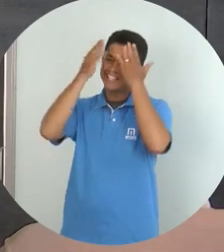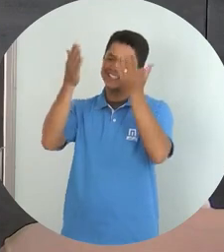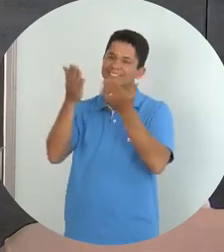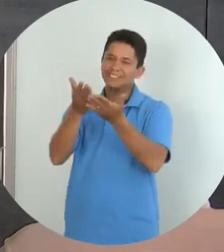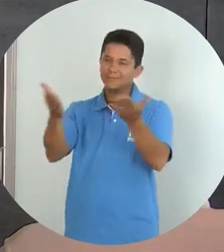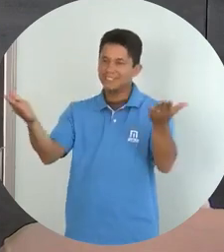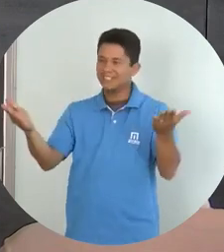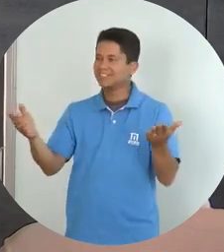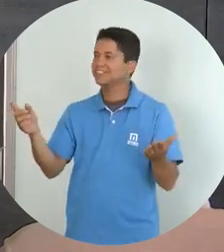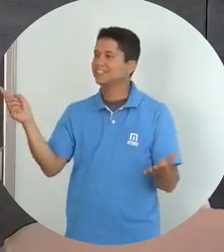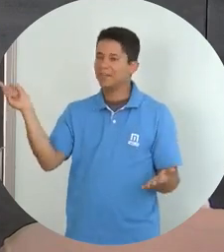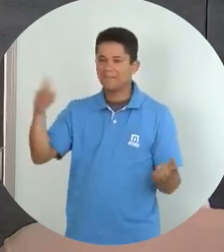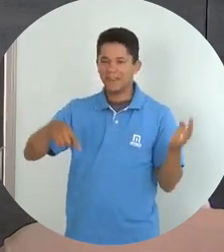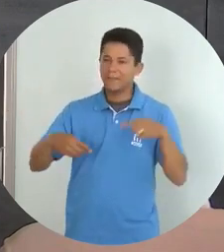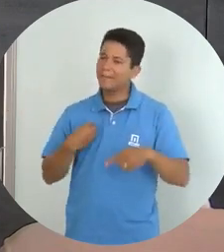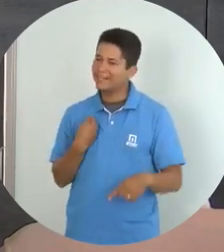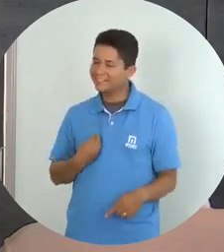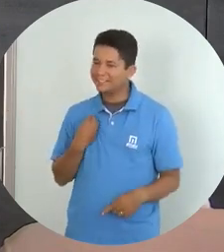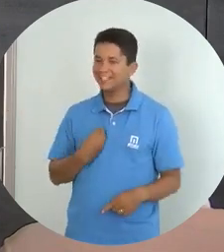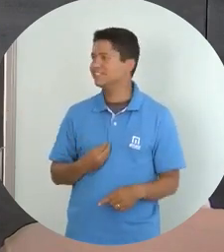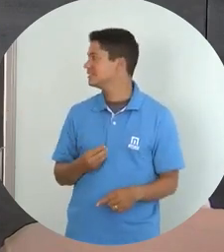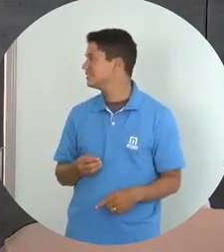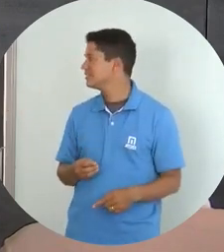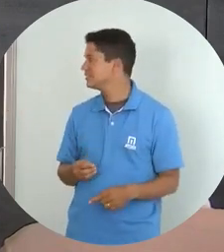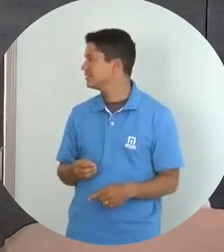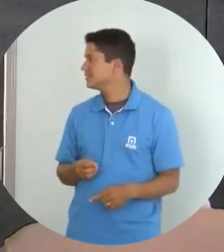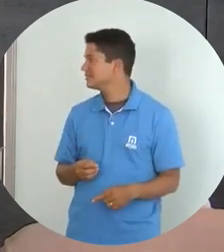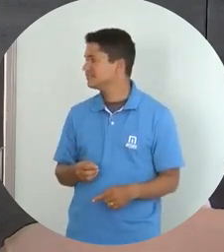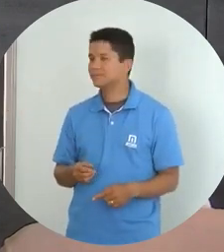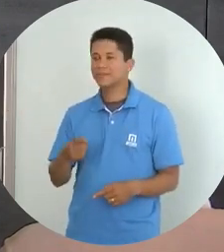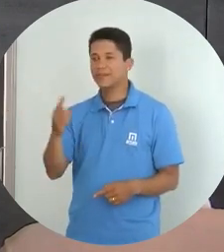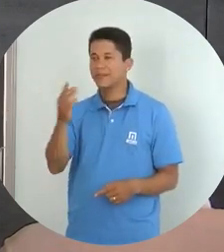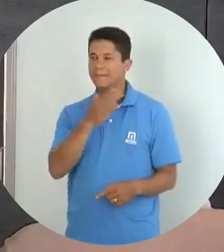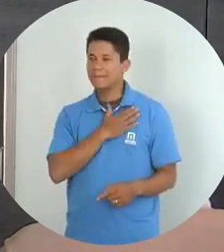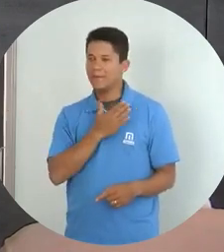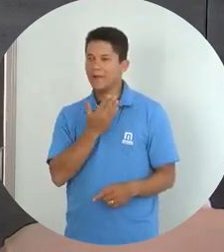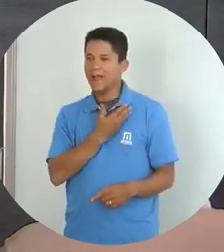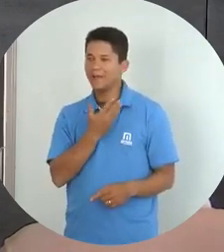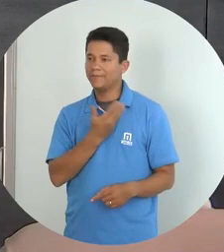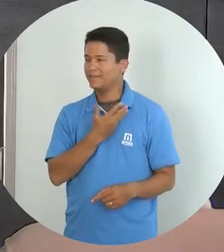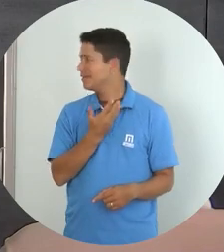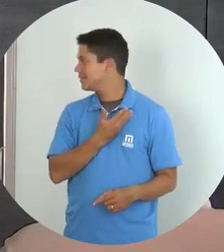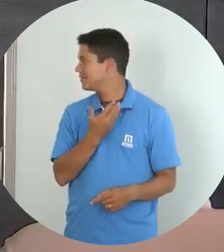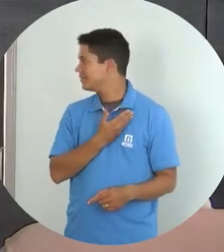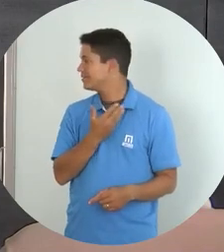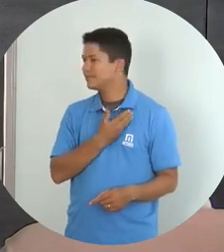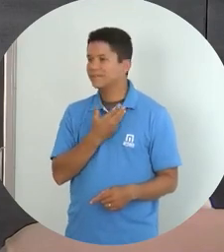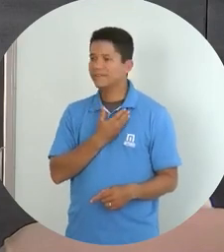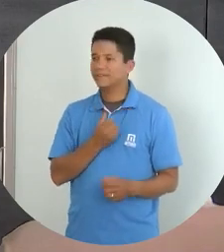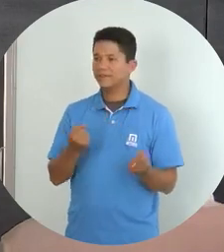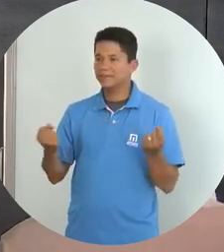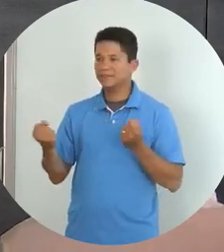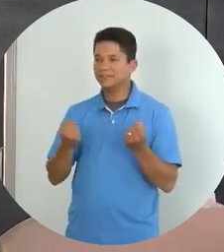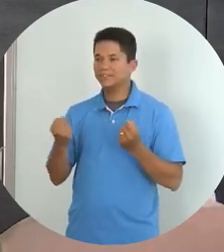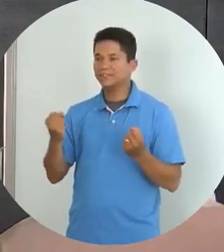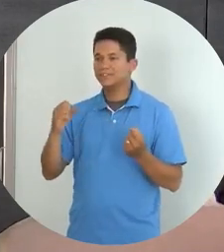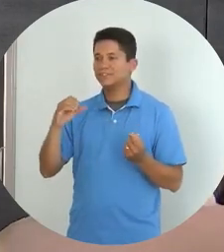a todos aí que estão presentes, o Gília, né, o meu amigo aí, que é o melhor chofer de Belo Horizonte, né?